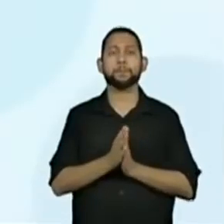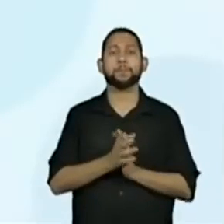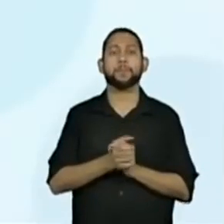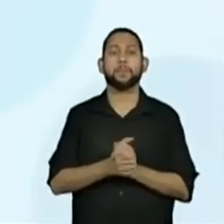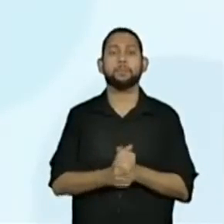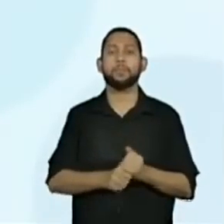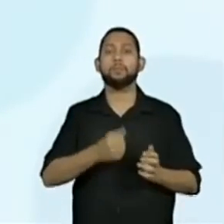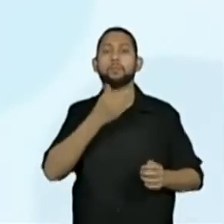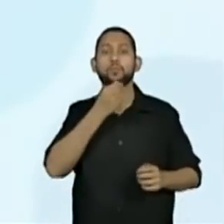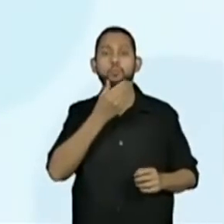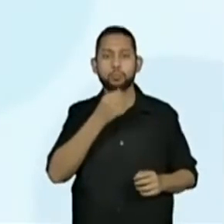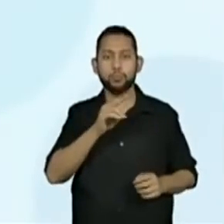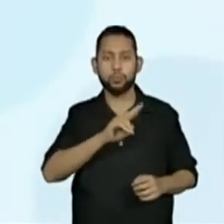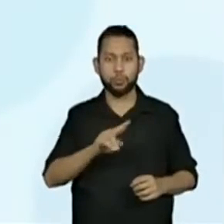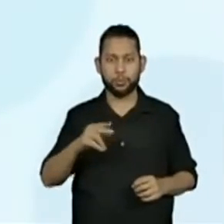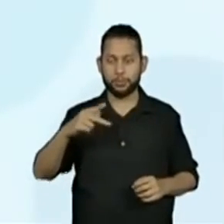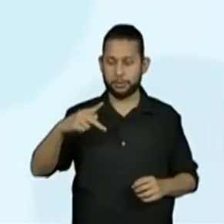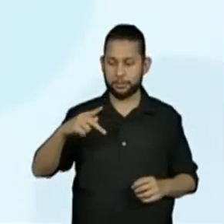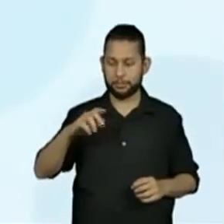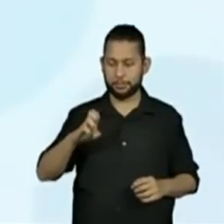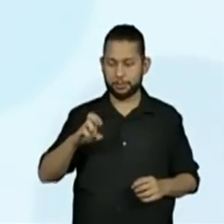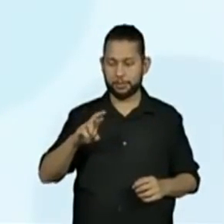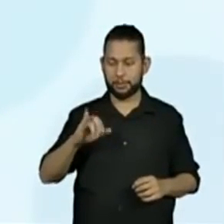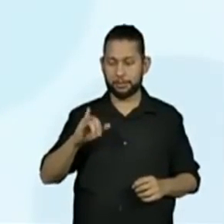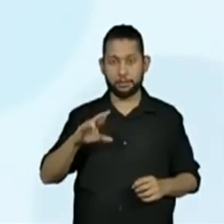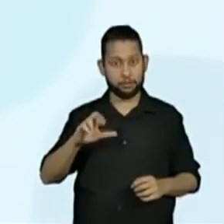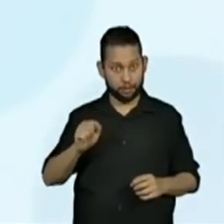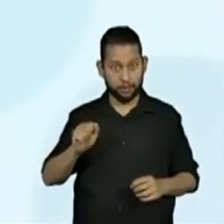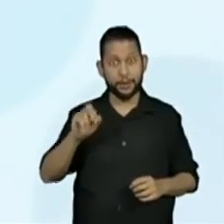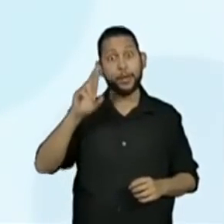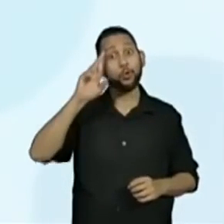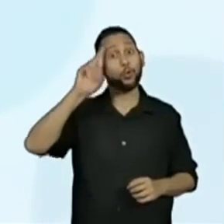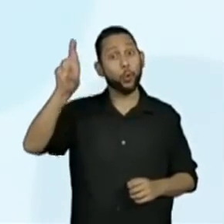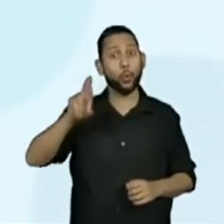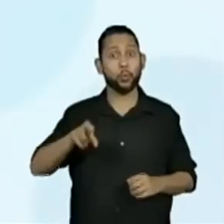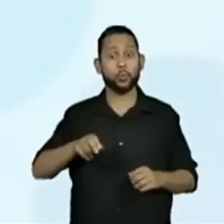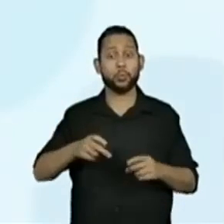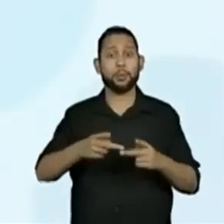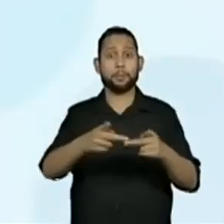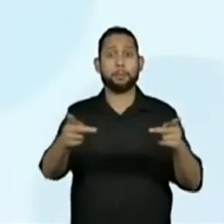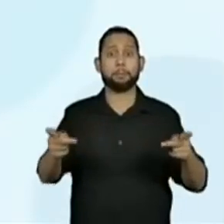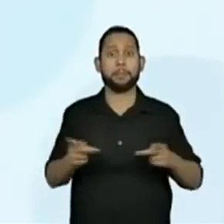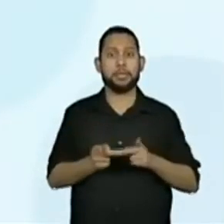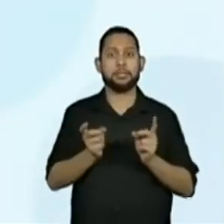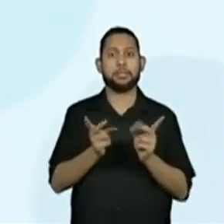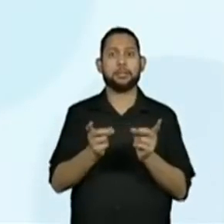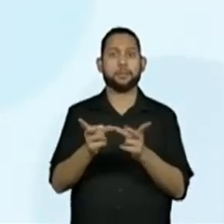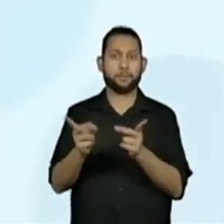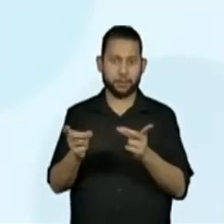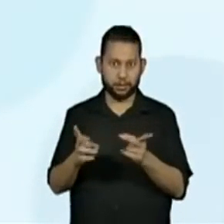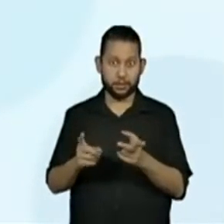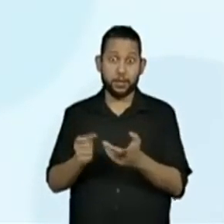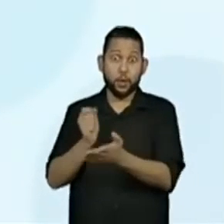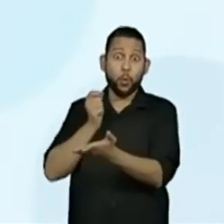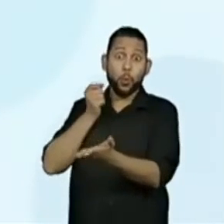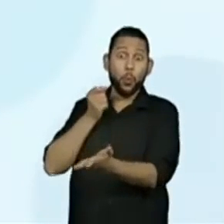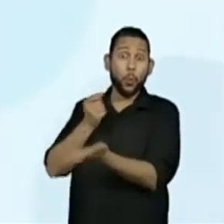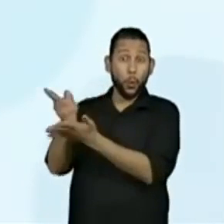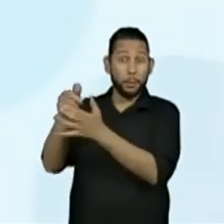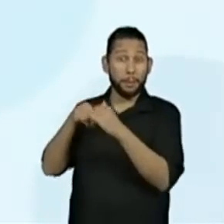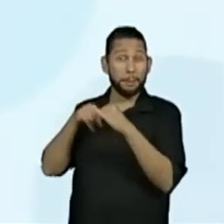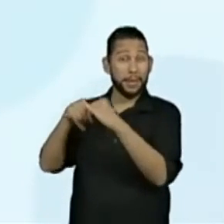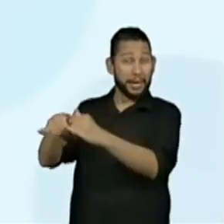o primeiro passo Pereira é proprietário de uma pizzaria e compra em Um atacadista